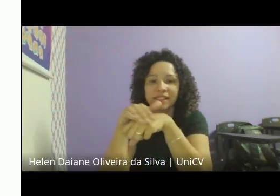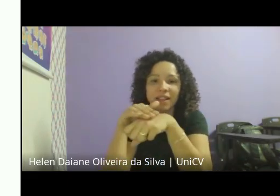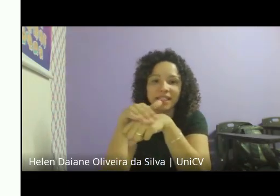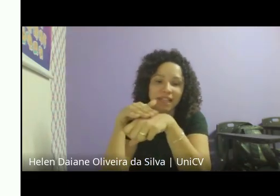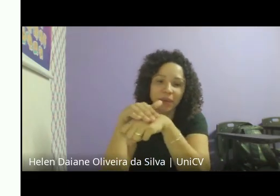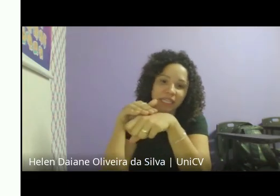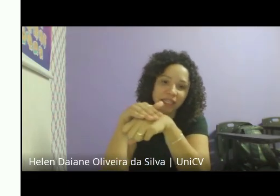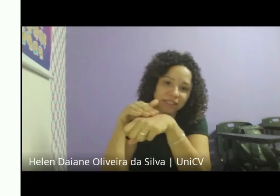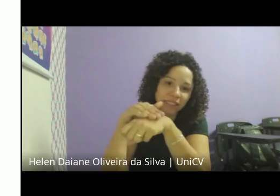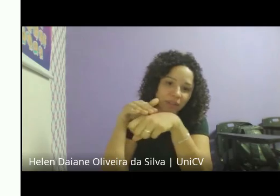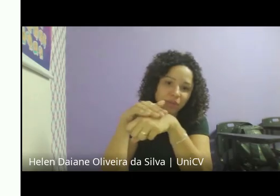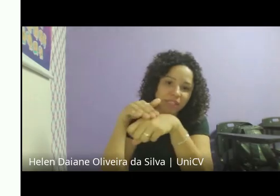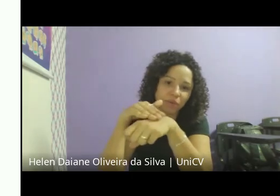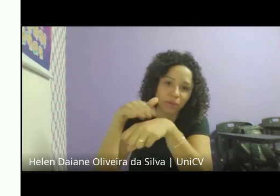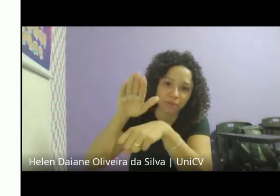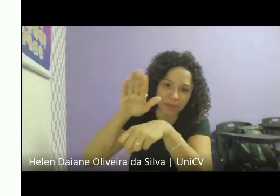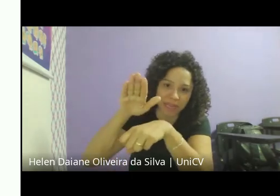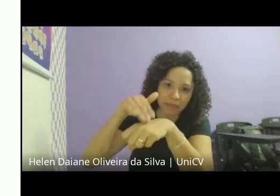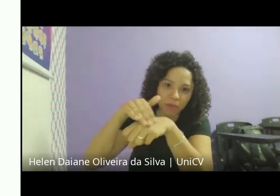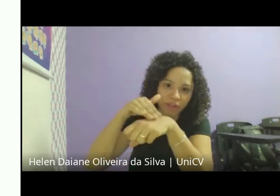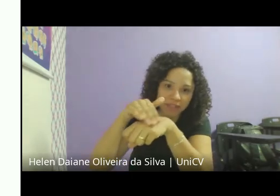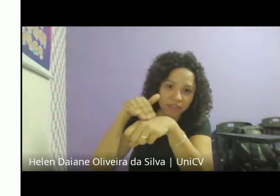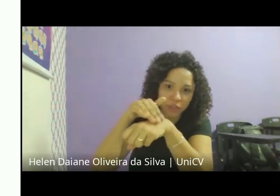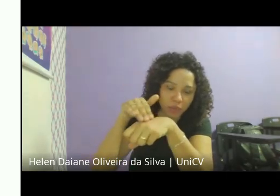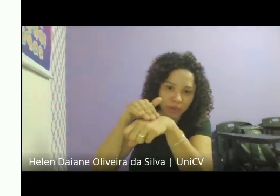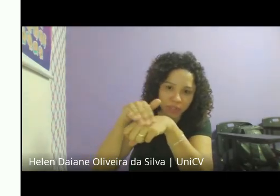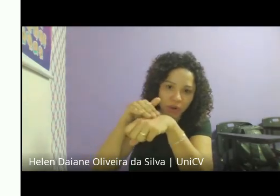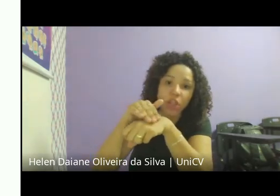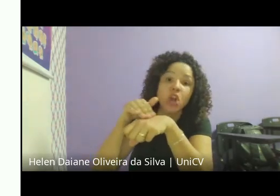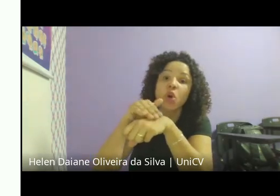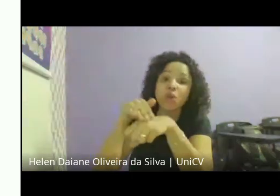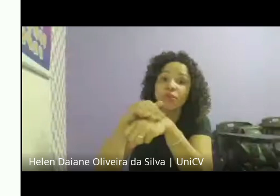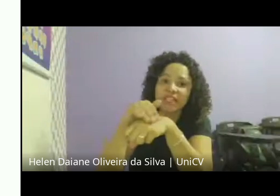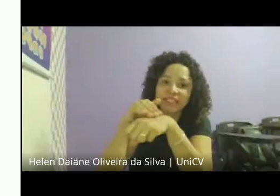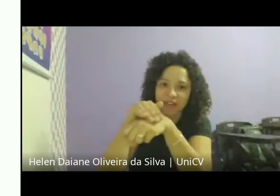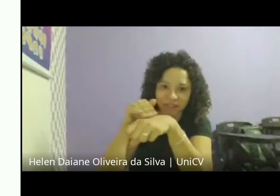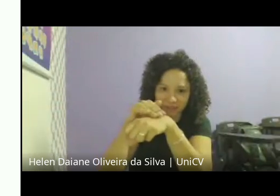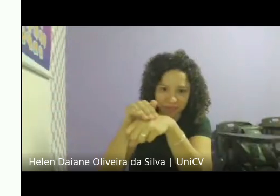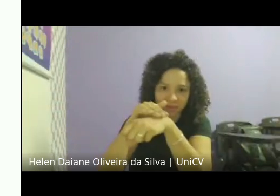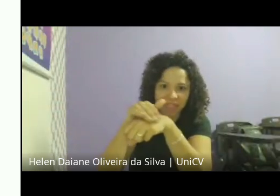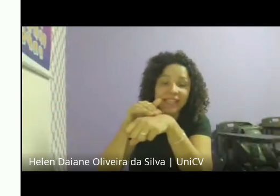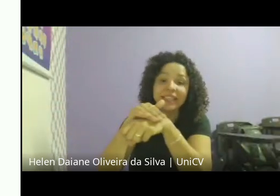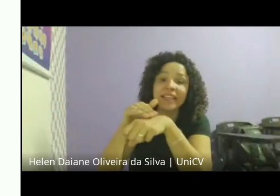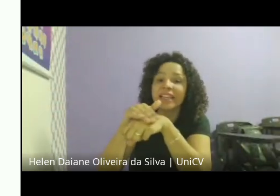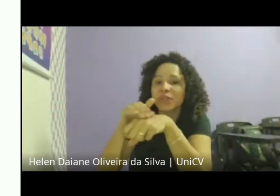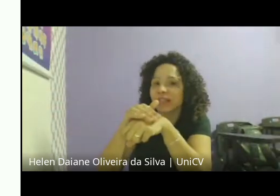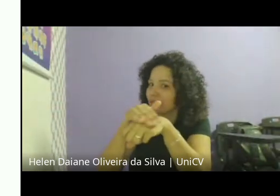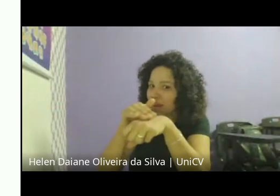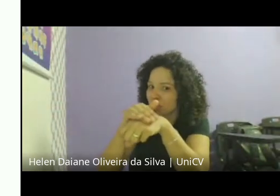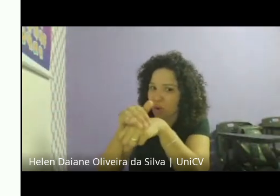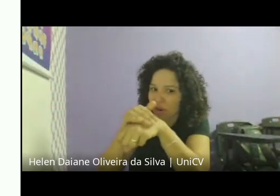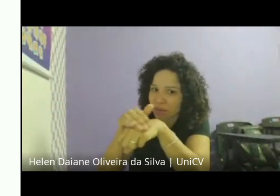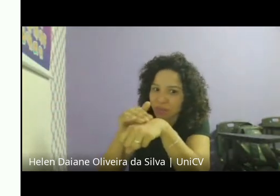ó, tem esse sinal aqui. Esse sinal aqui é um sinal. Você pega essa mão, faz círculo na outra, ó. Conversar. O que isso